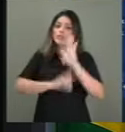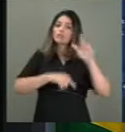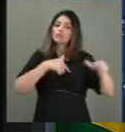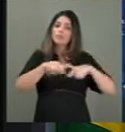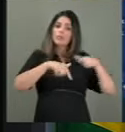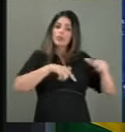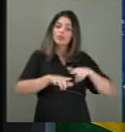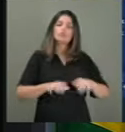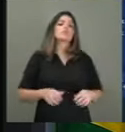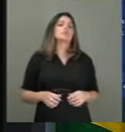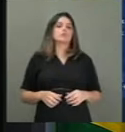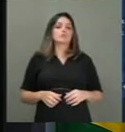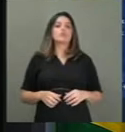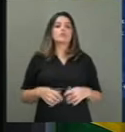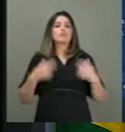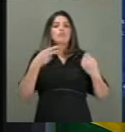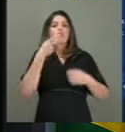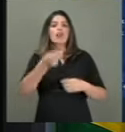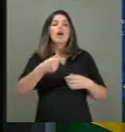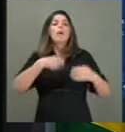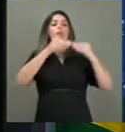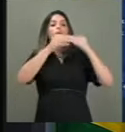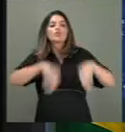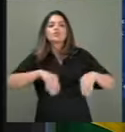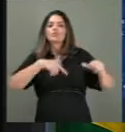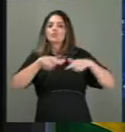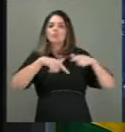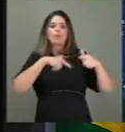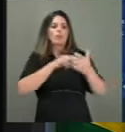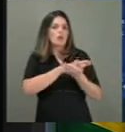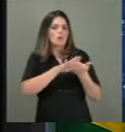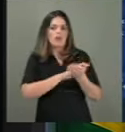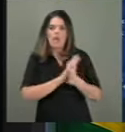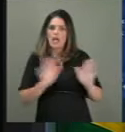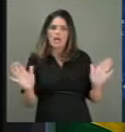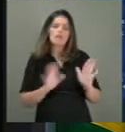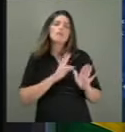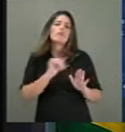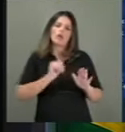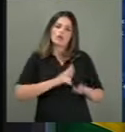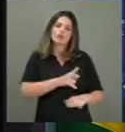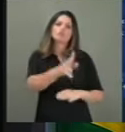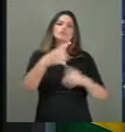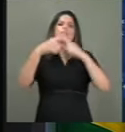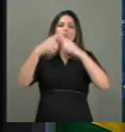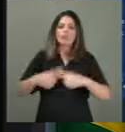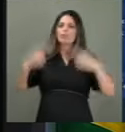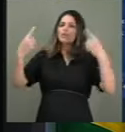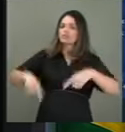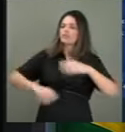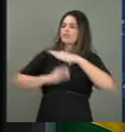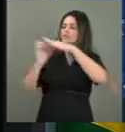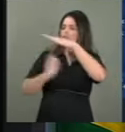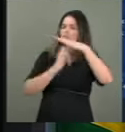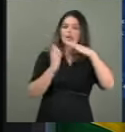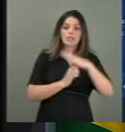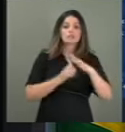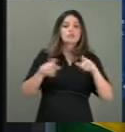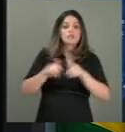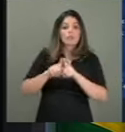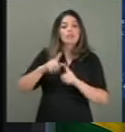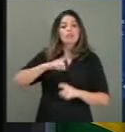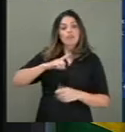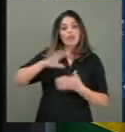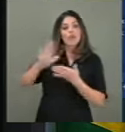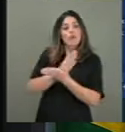sem prejuízo para geração de emprego e a própria competitividade das empresas alguns pontos que constam